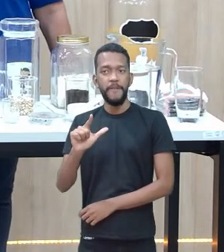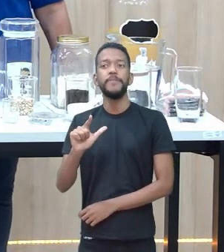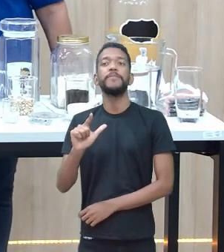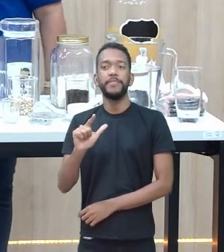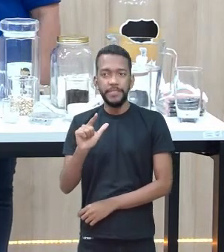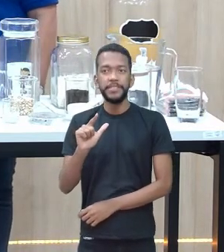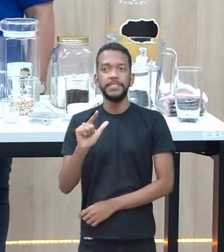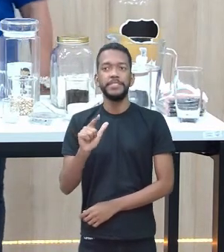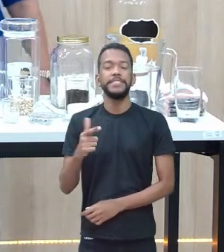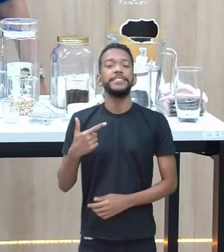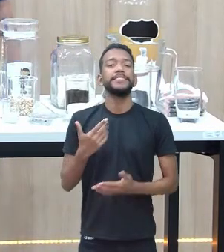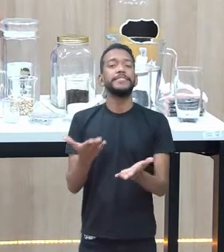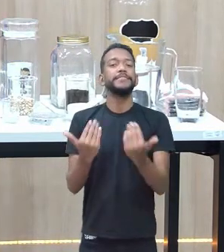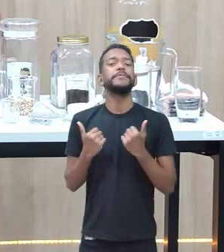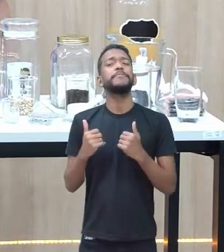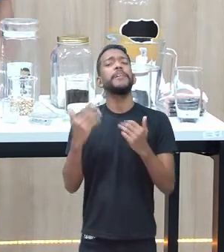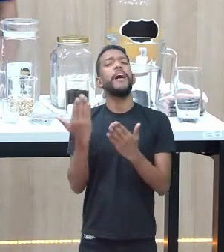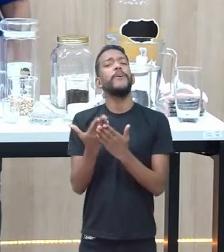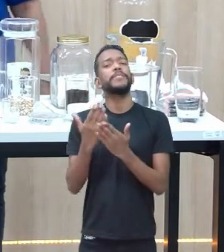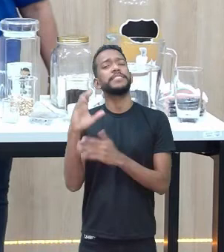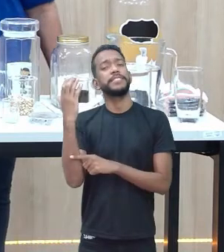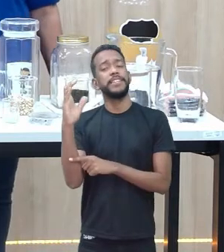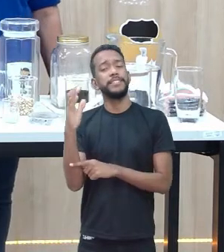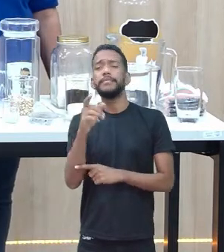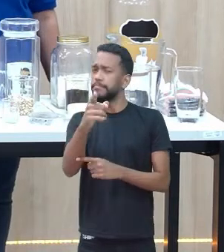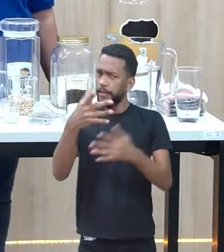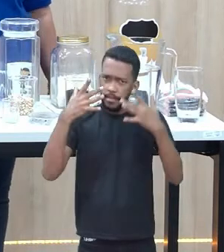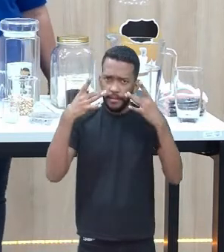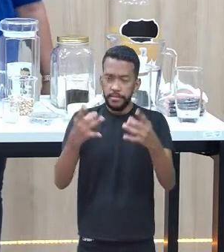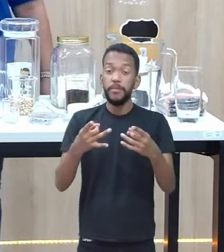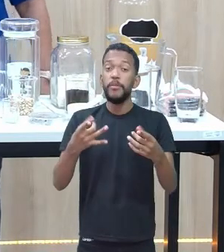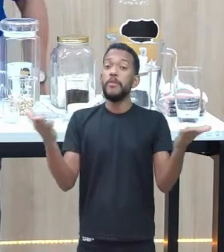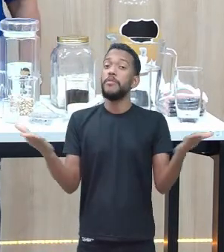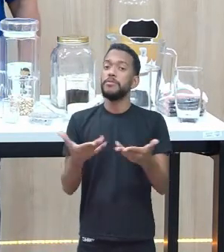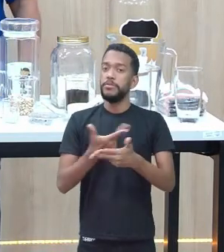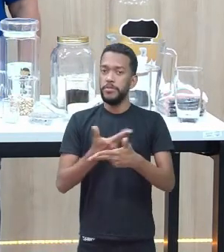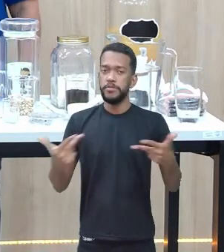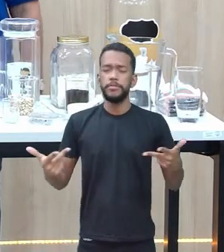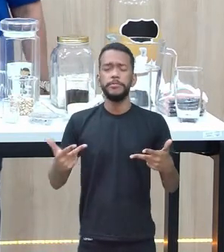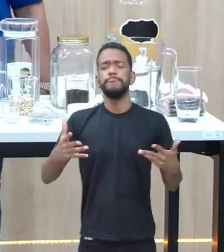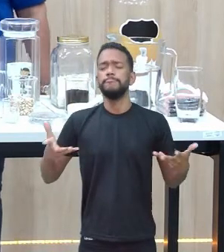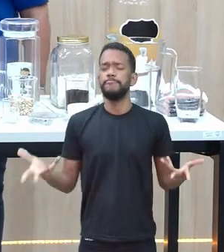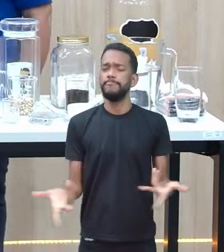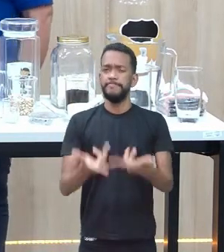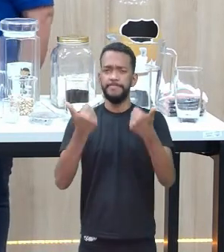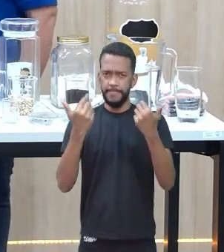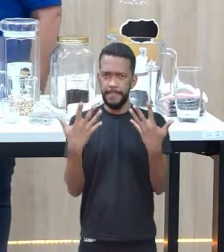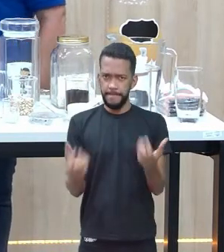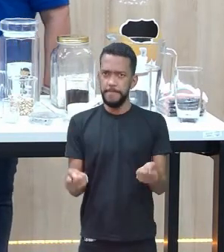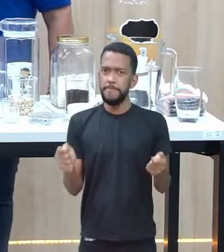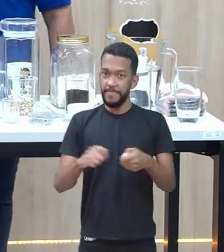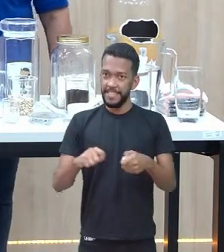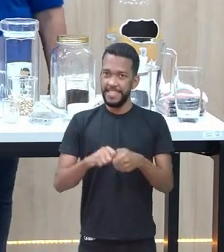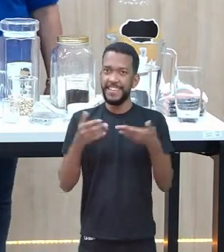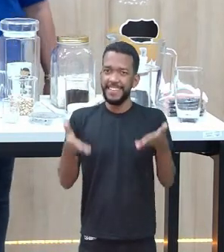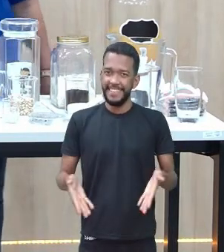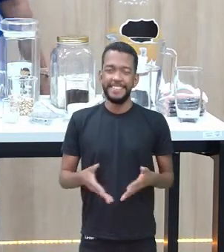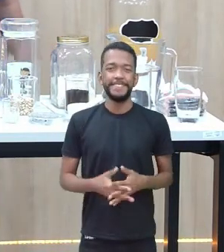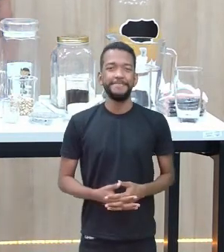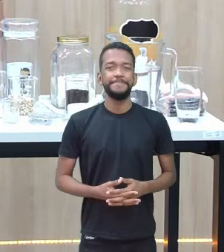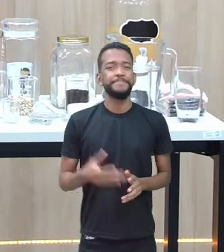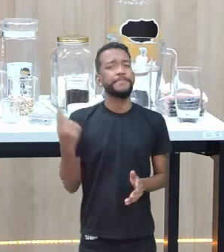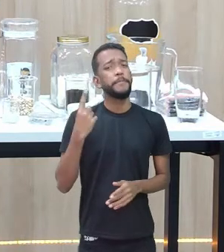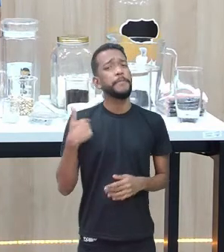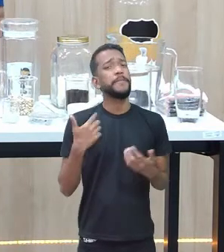todos bem-vindos. Fiquem atentos que hoje nós temos coisas incríveis para realizar aqui. Primeiro, quero